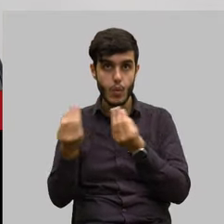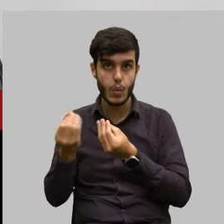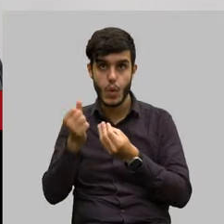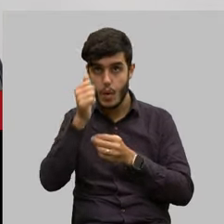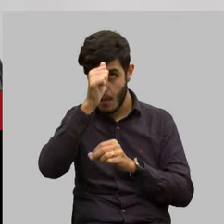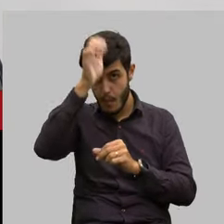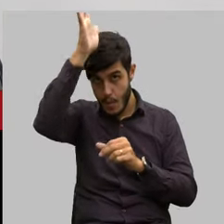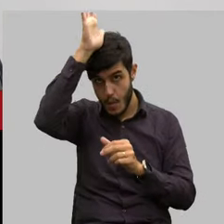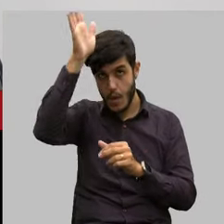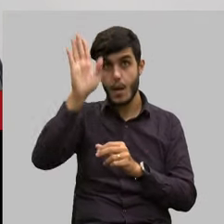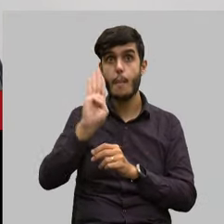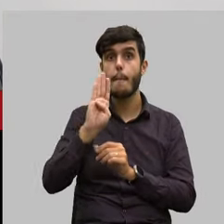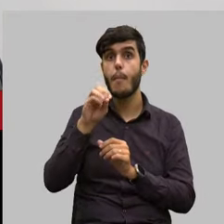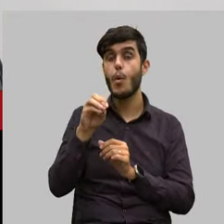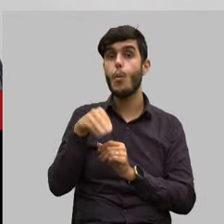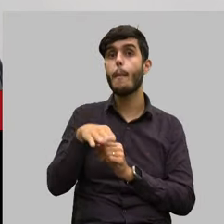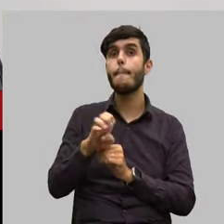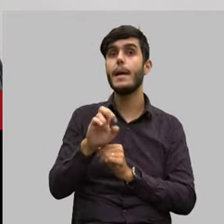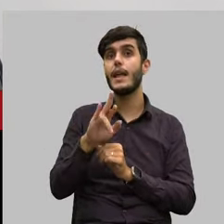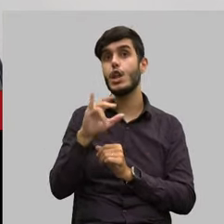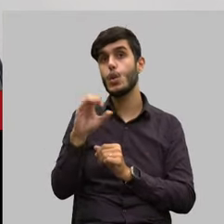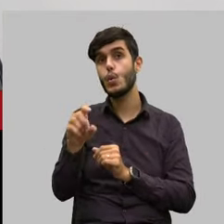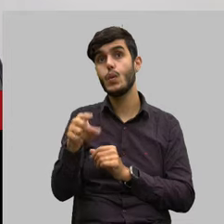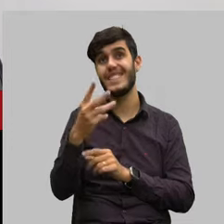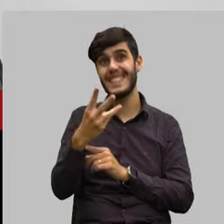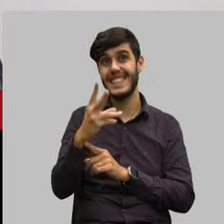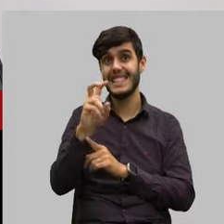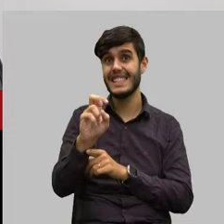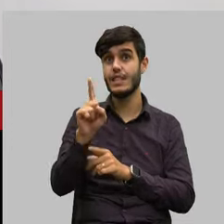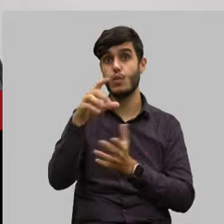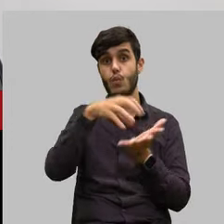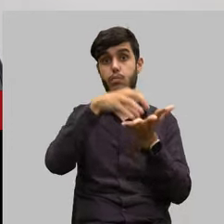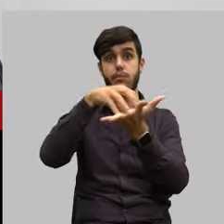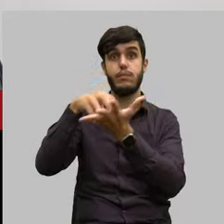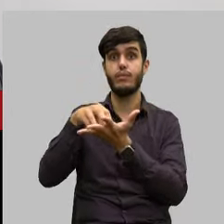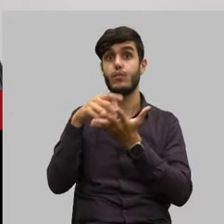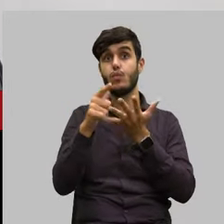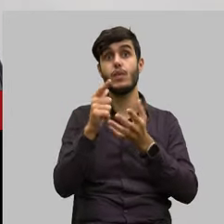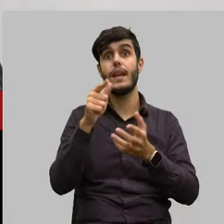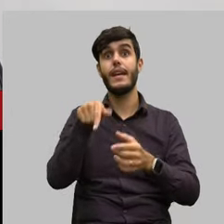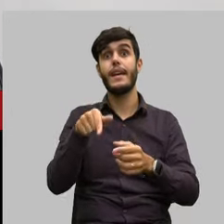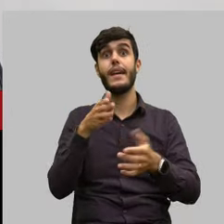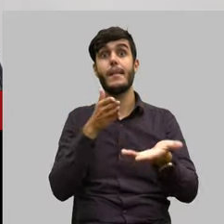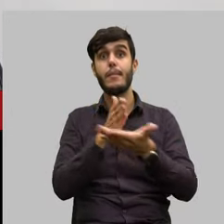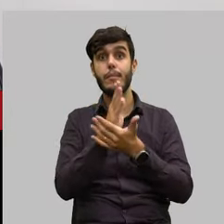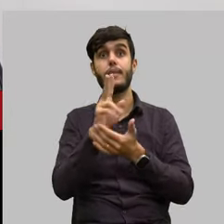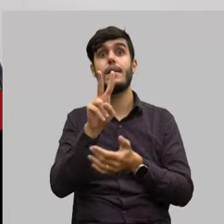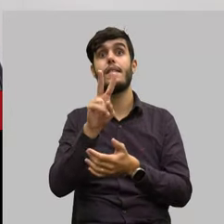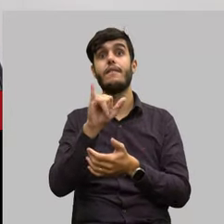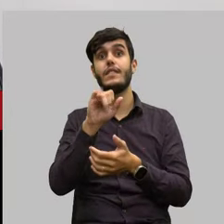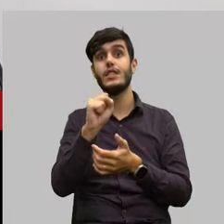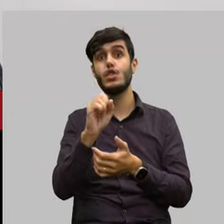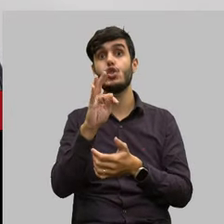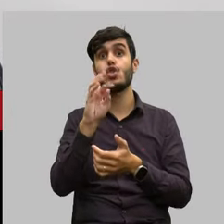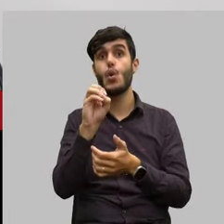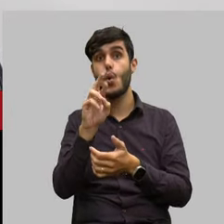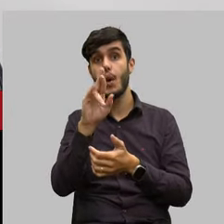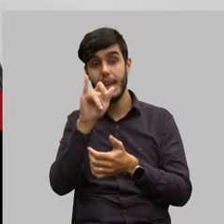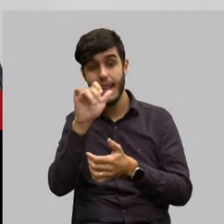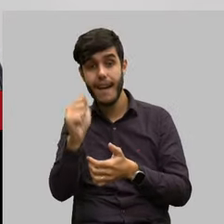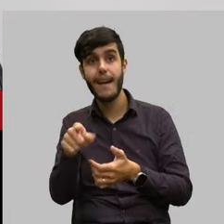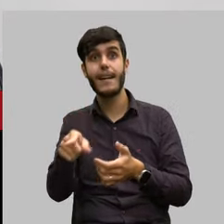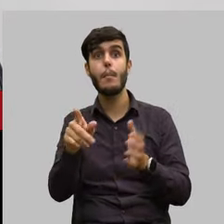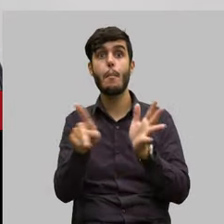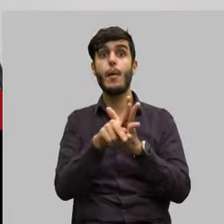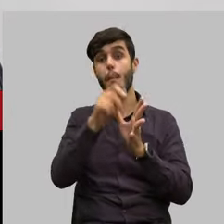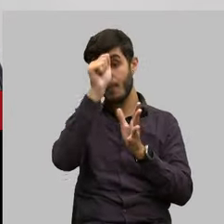Militar 35 unidades do bombeiro não possui Audi vistoria do Corpo Bombeiro também não seria incluir um